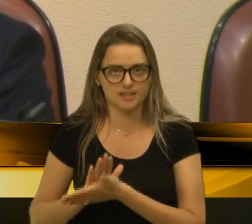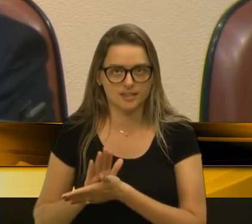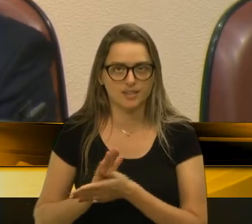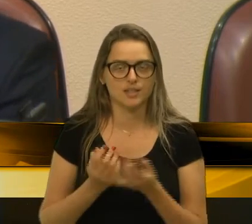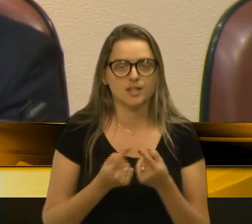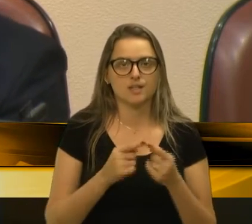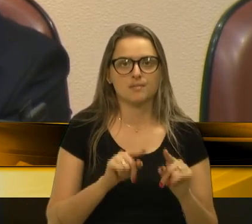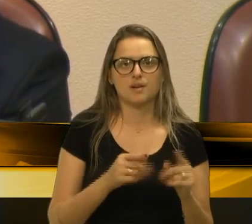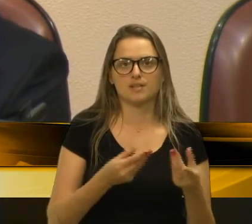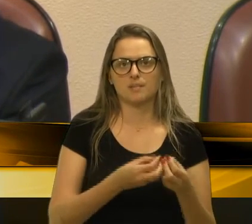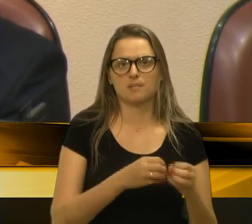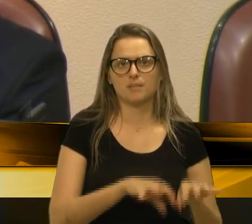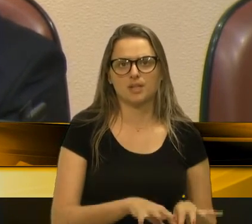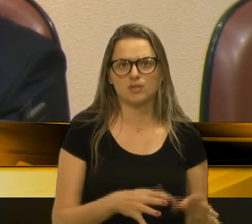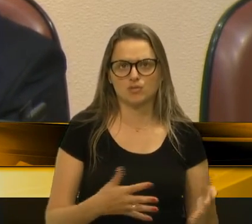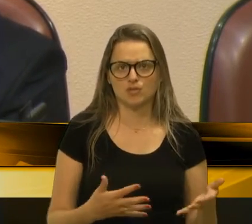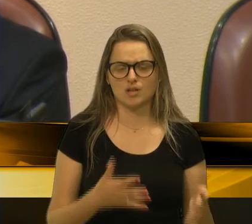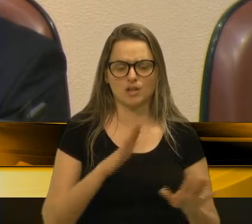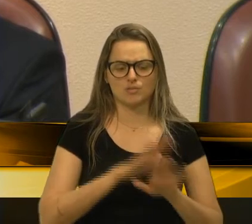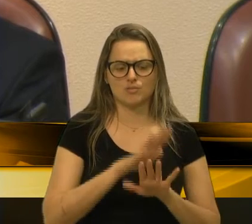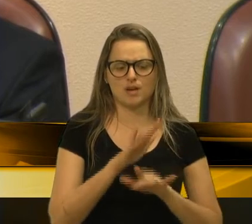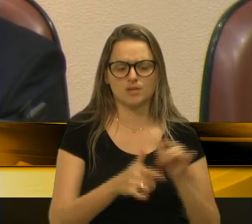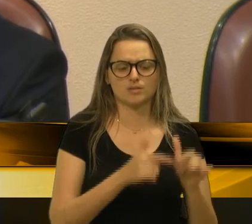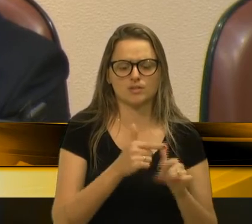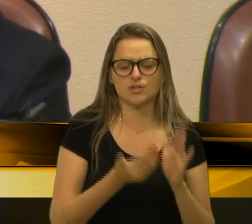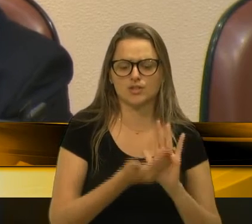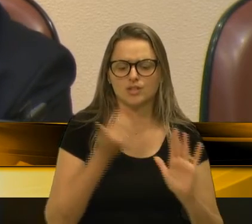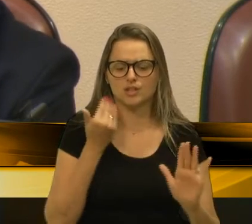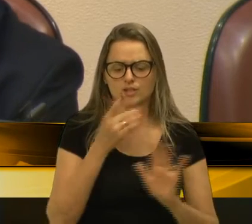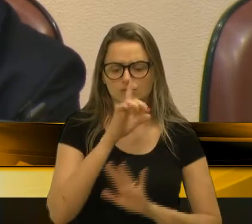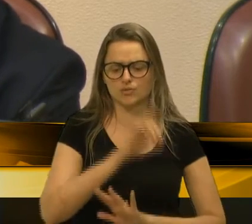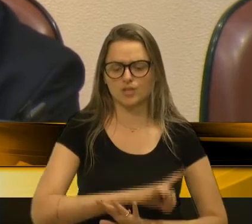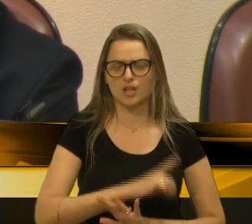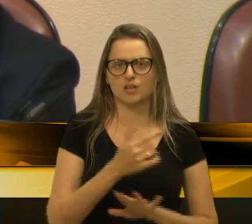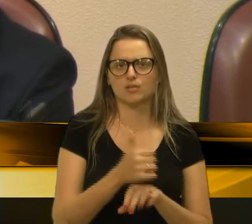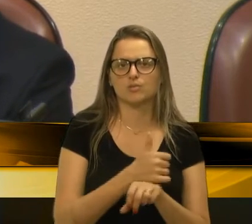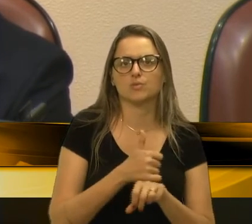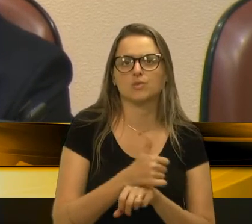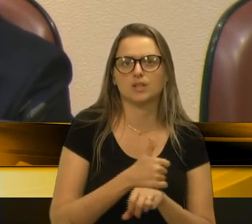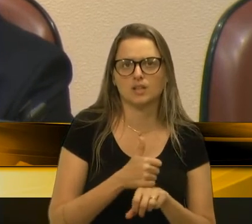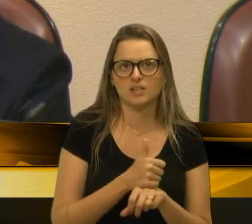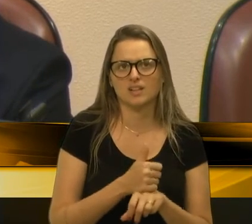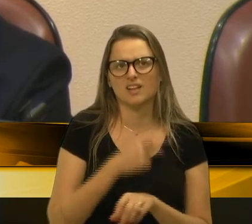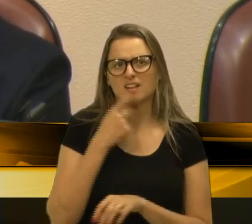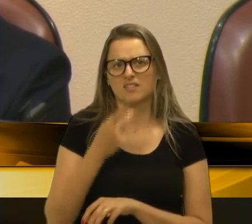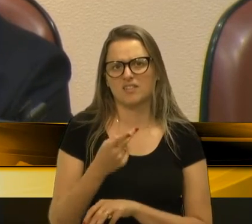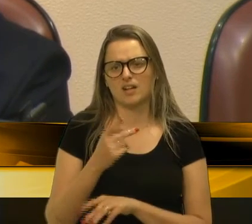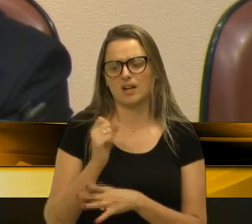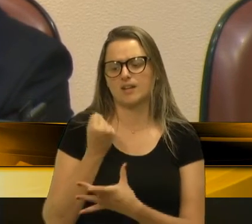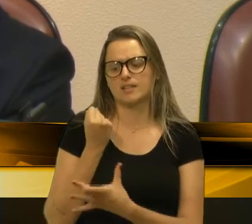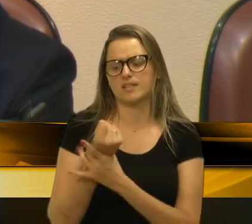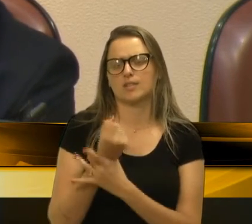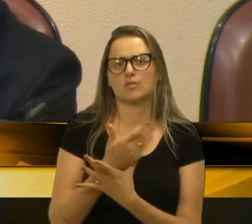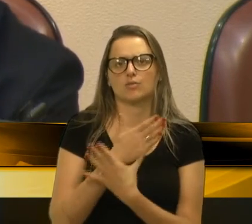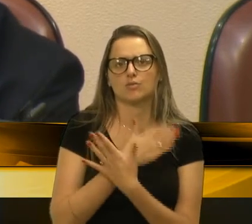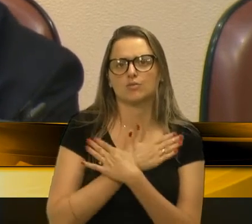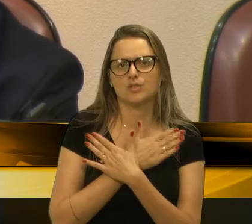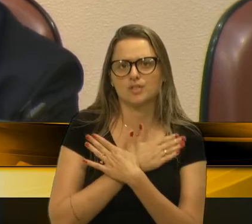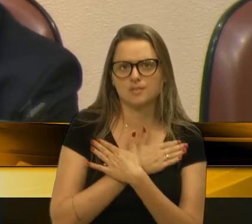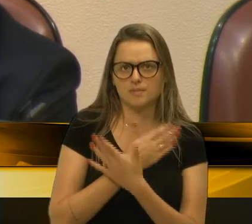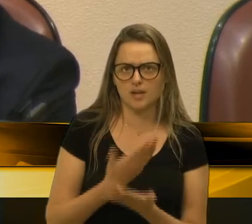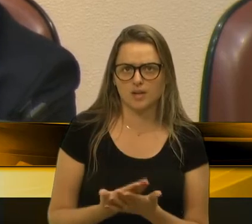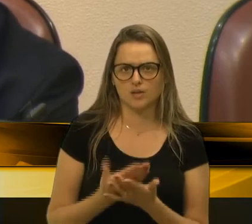está precarizando realmente os serviços, está tirando direitos dos trabalhadores. E outra, taxar seguro-desemprego? Quer dizer, tu vai punir